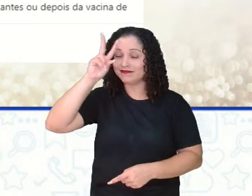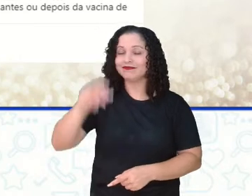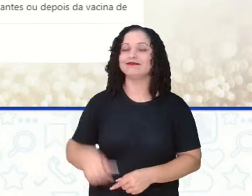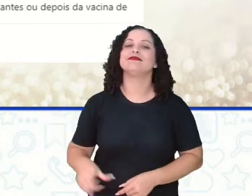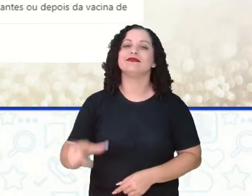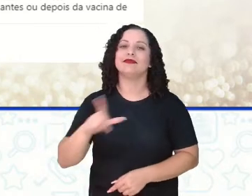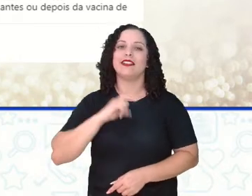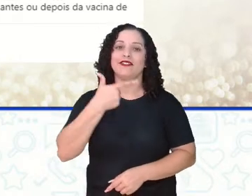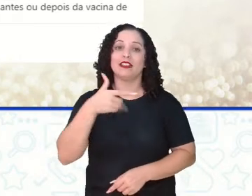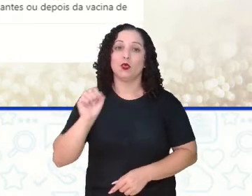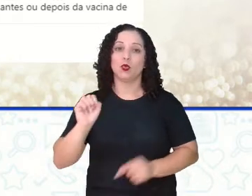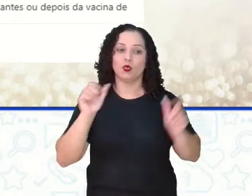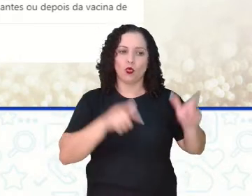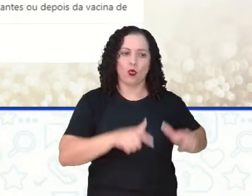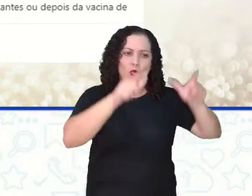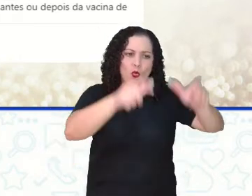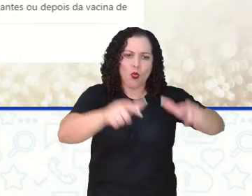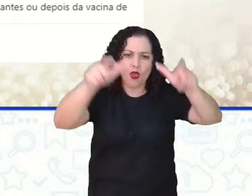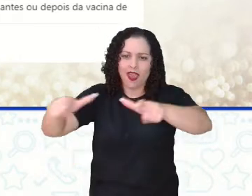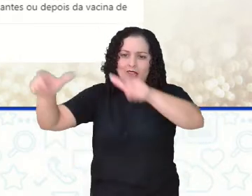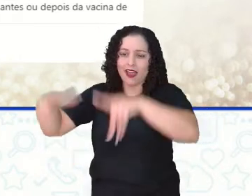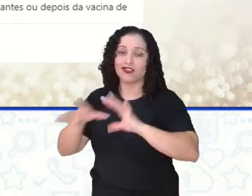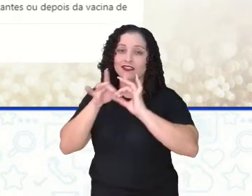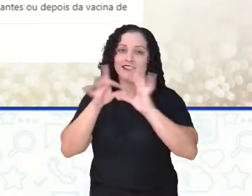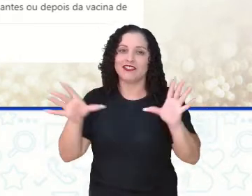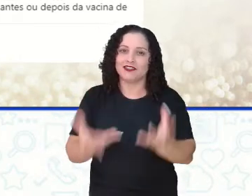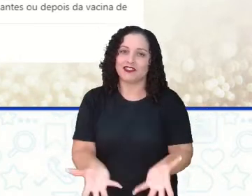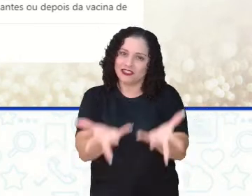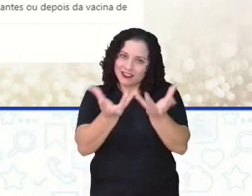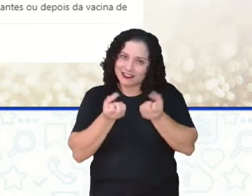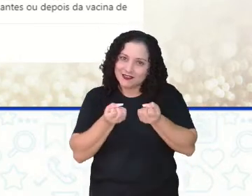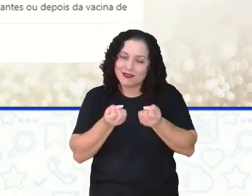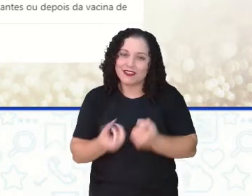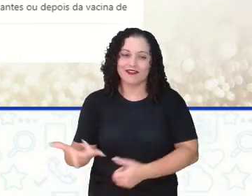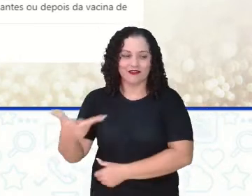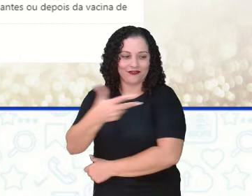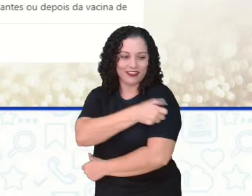os 28 locais já estarão ativos. Confira o funcionamento. Aí tem aí